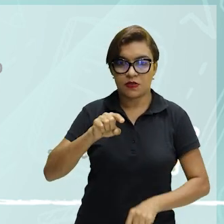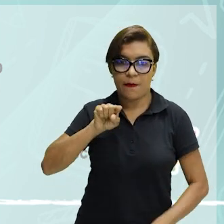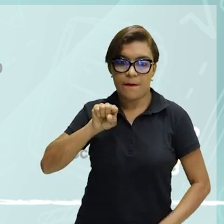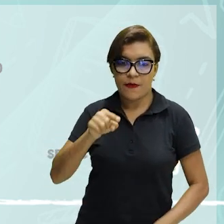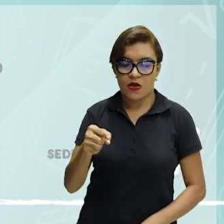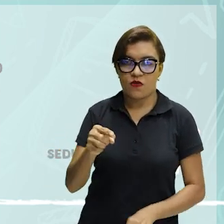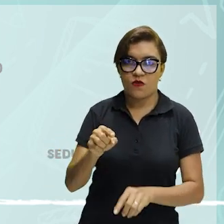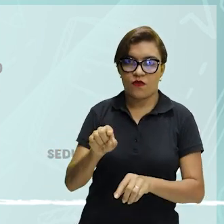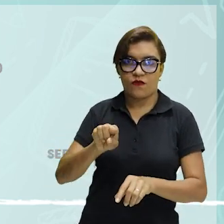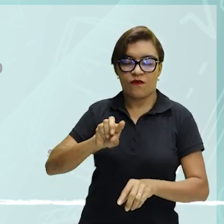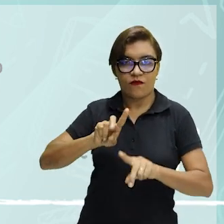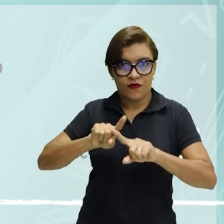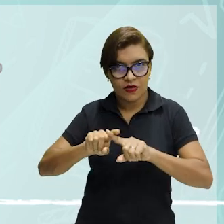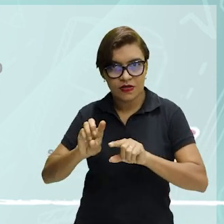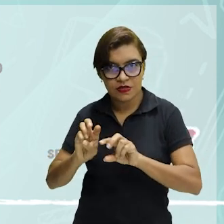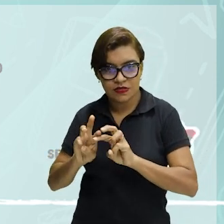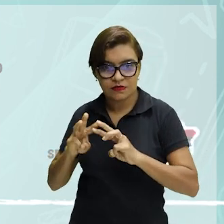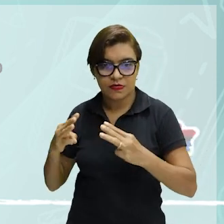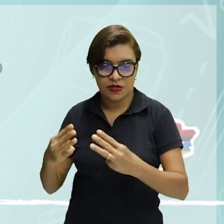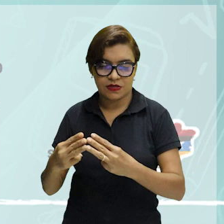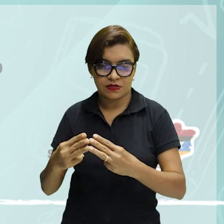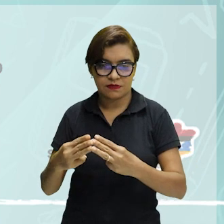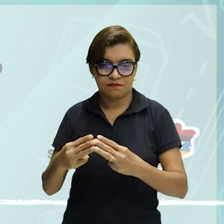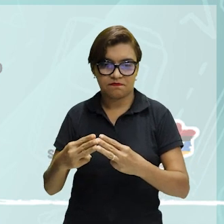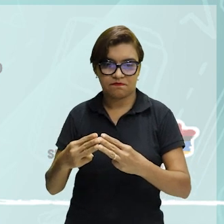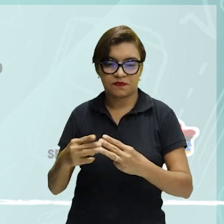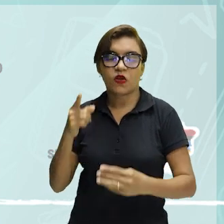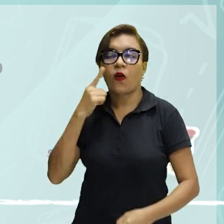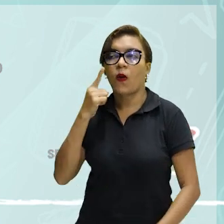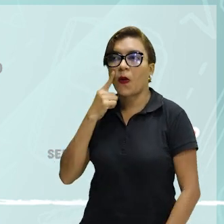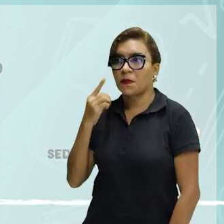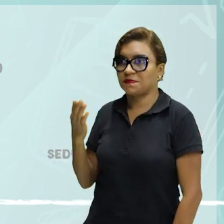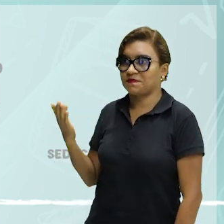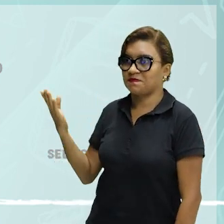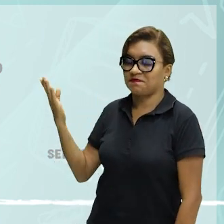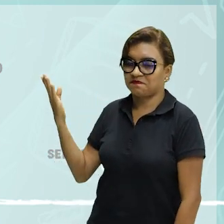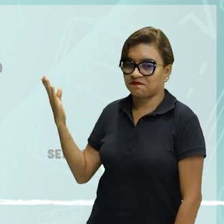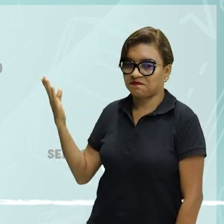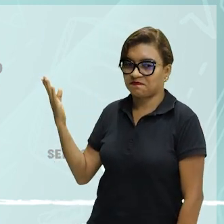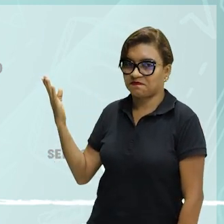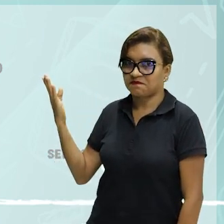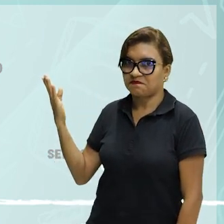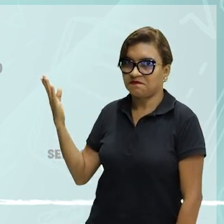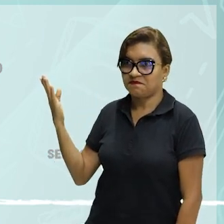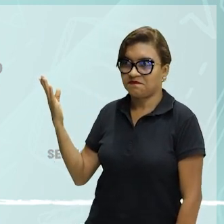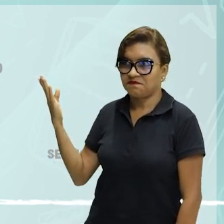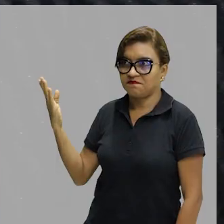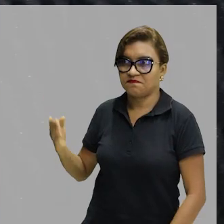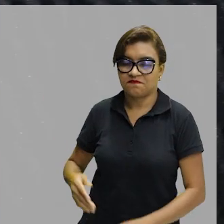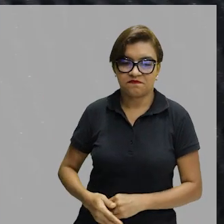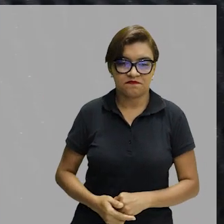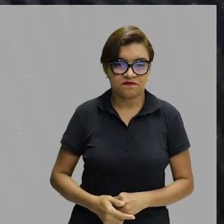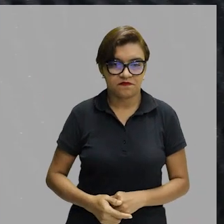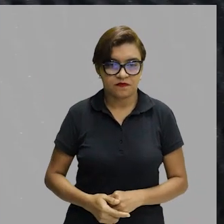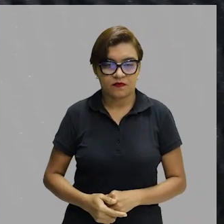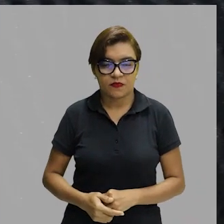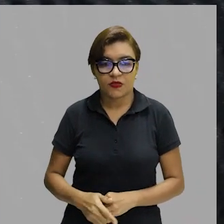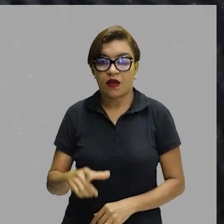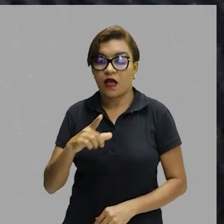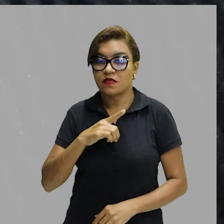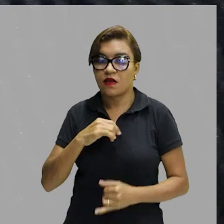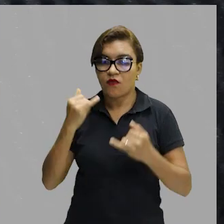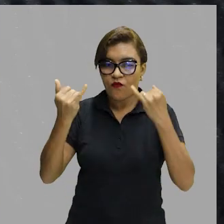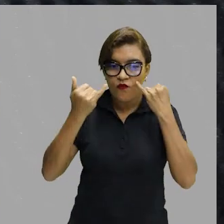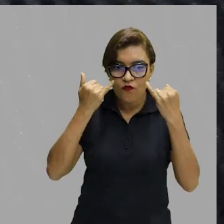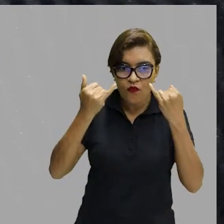soluto sobre massa em gramas do solvente vezes o mol do soluto. Vamos pegar as informações e